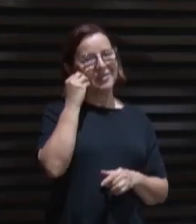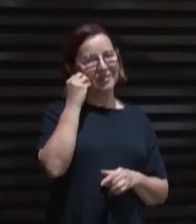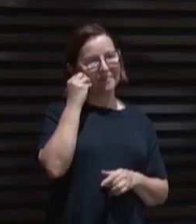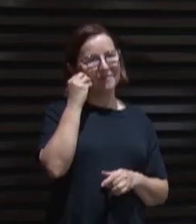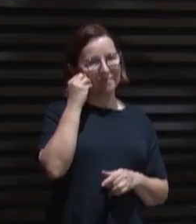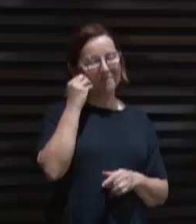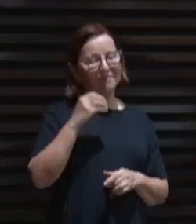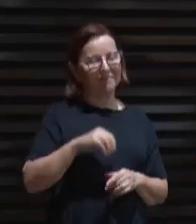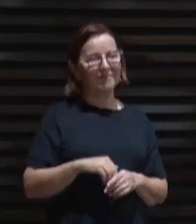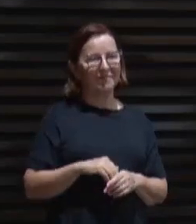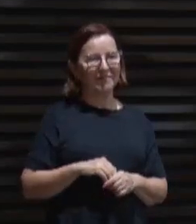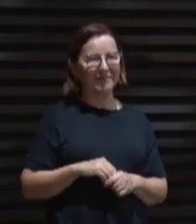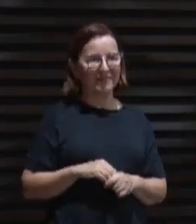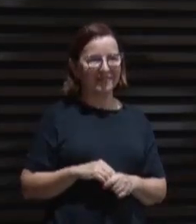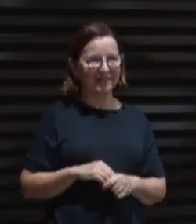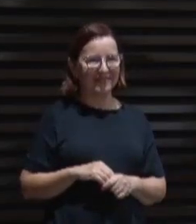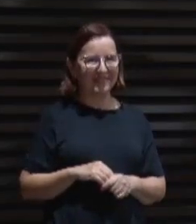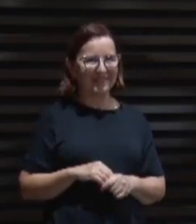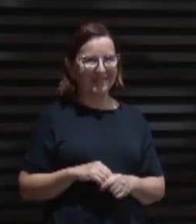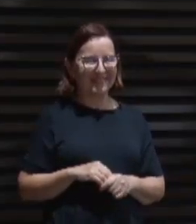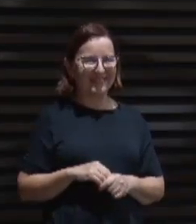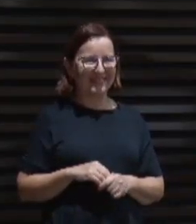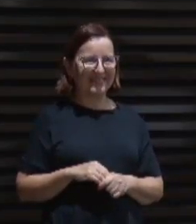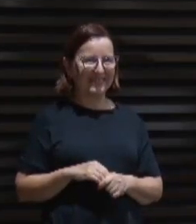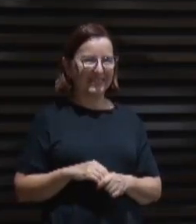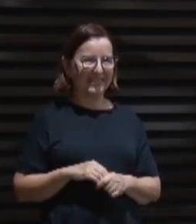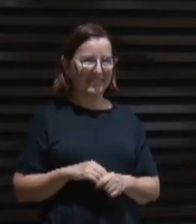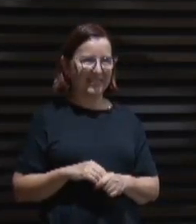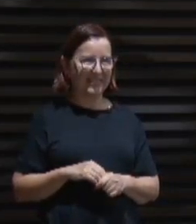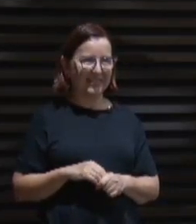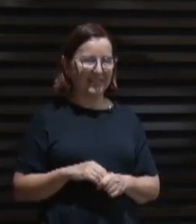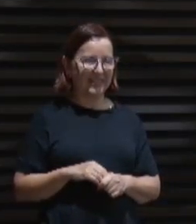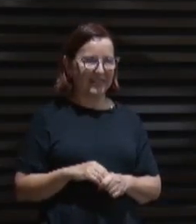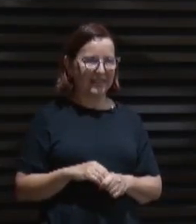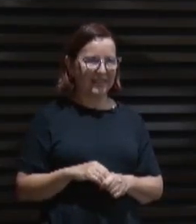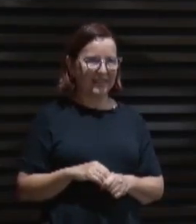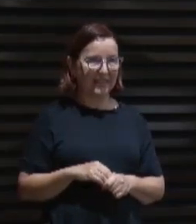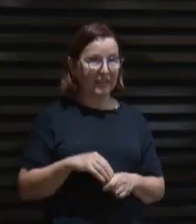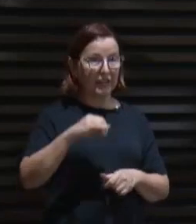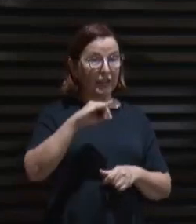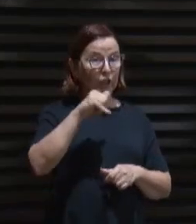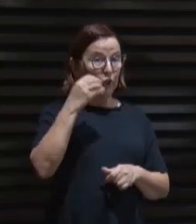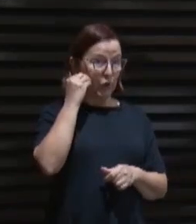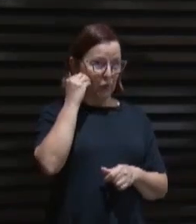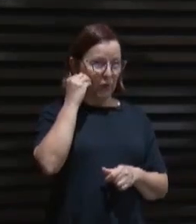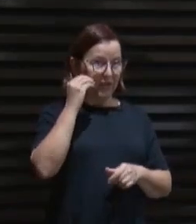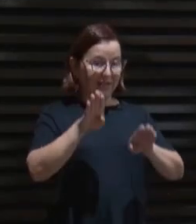uma linguagem de cadeia, né? Que ele foi quem abriu as